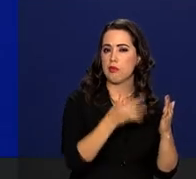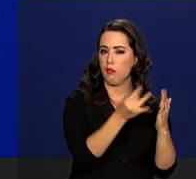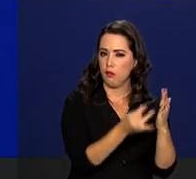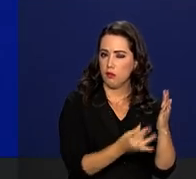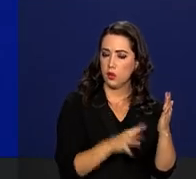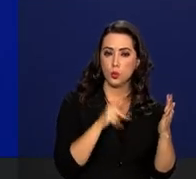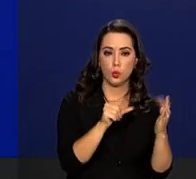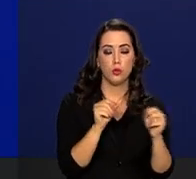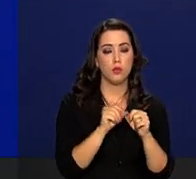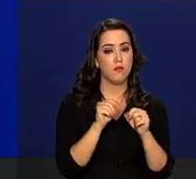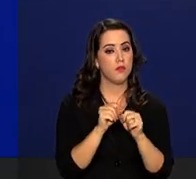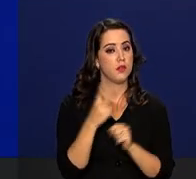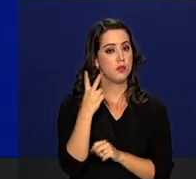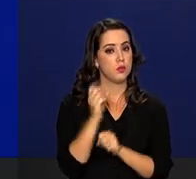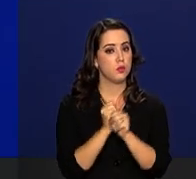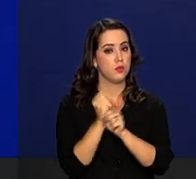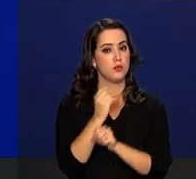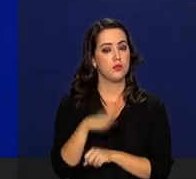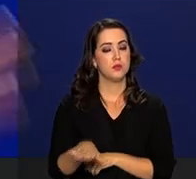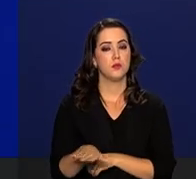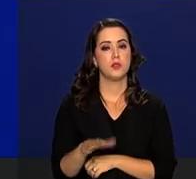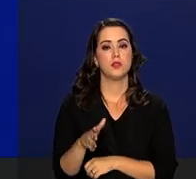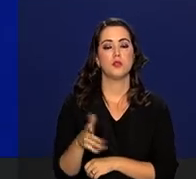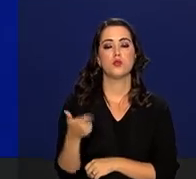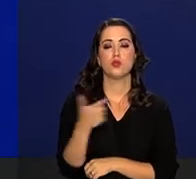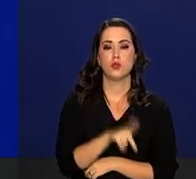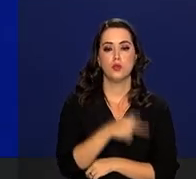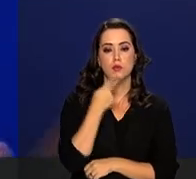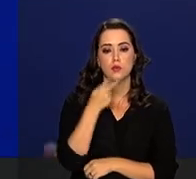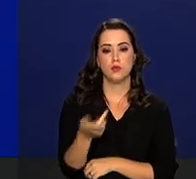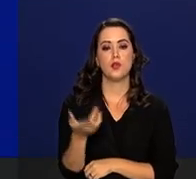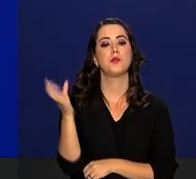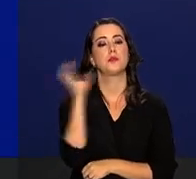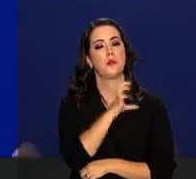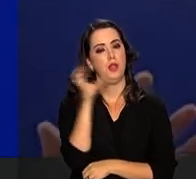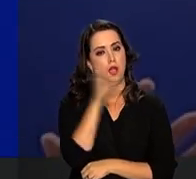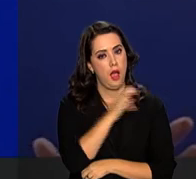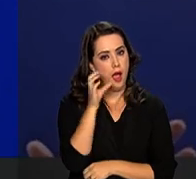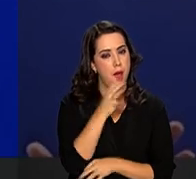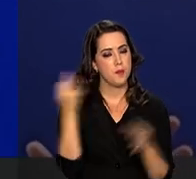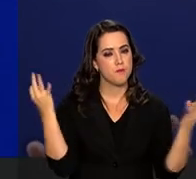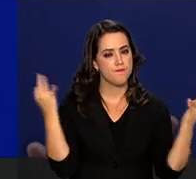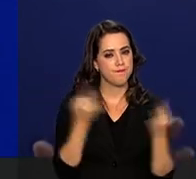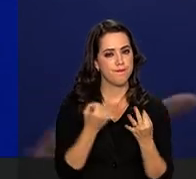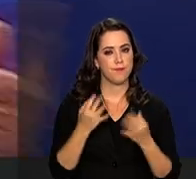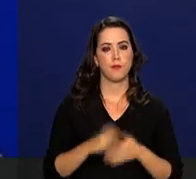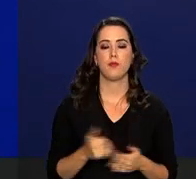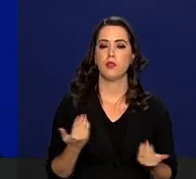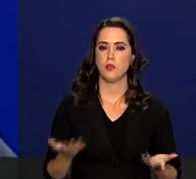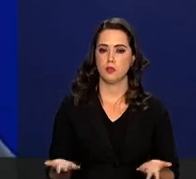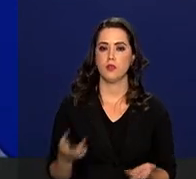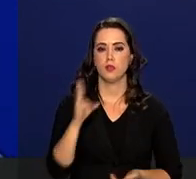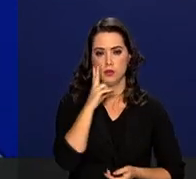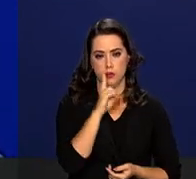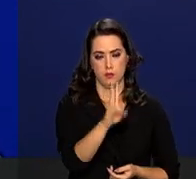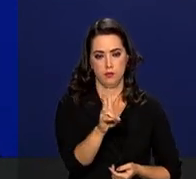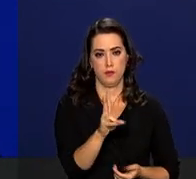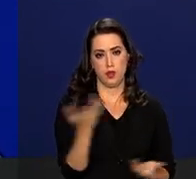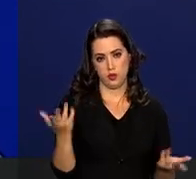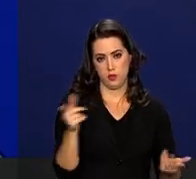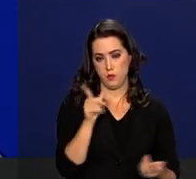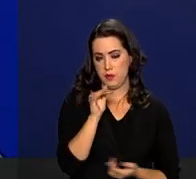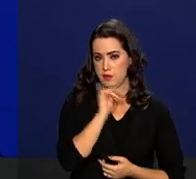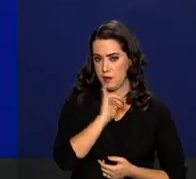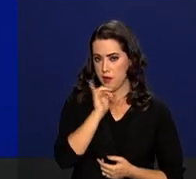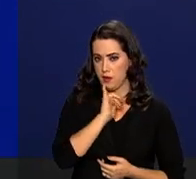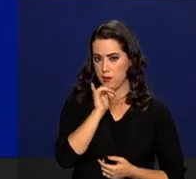fez nesses 2 anos e meio. E volto a dizer, com uma rapidez fantástica. Vejam que o caso dos médicos